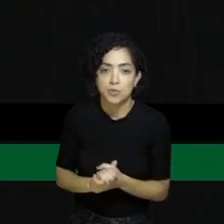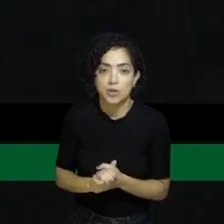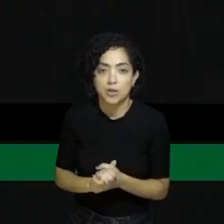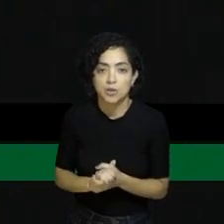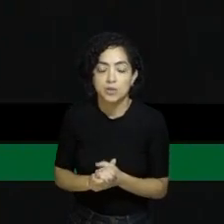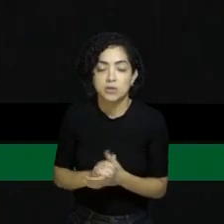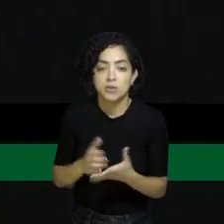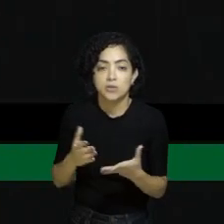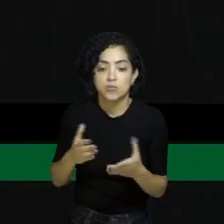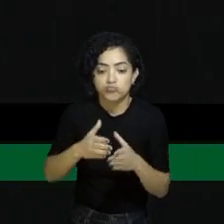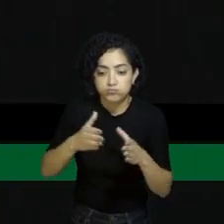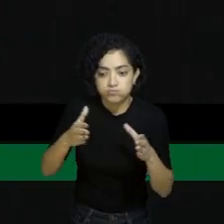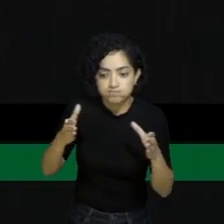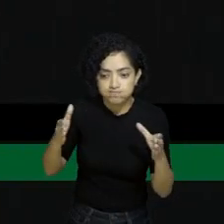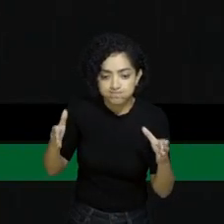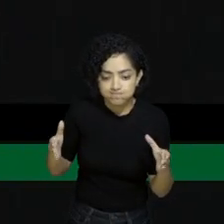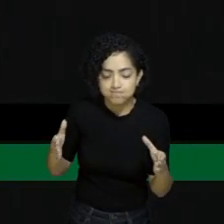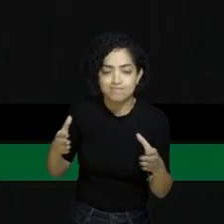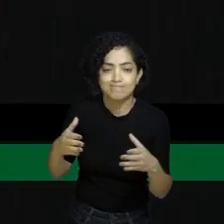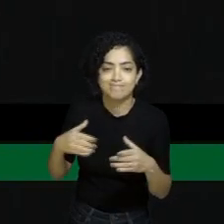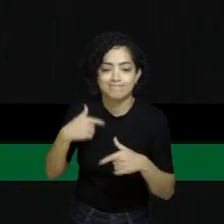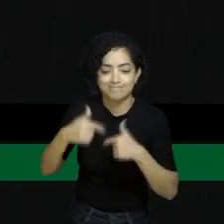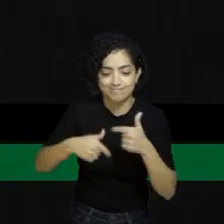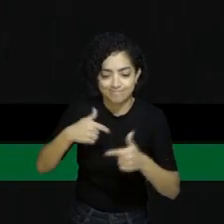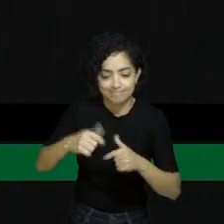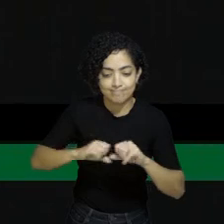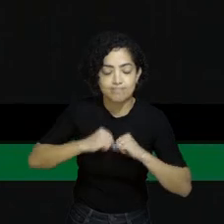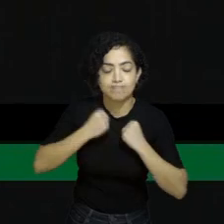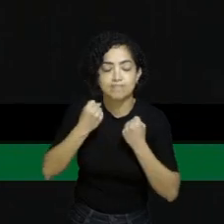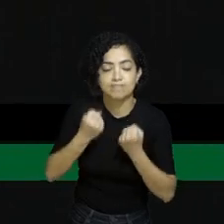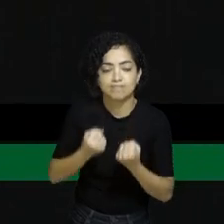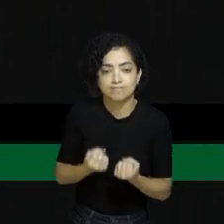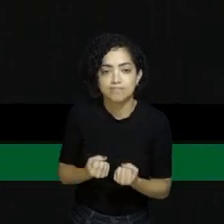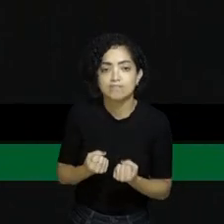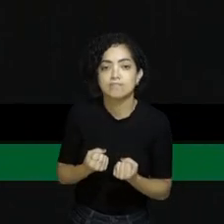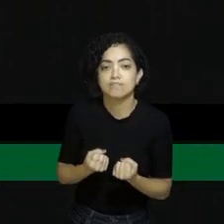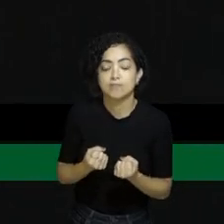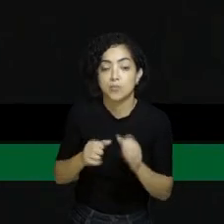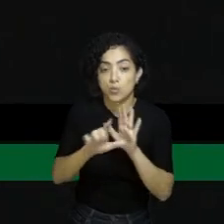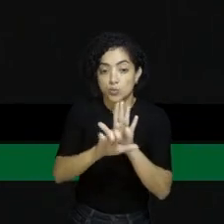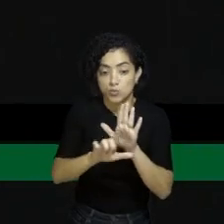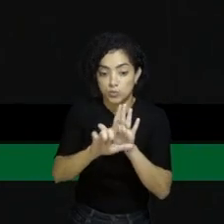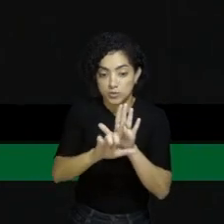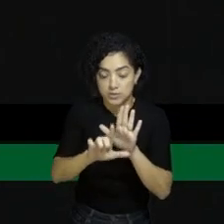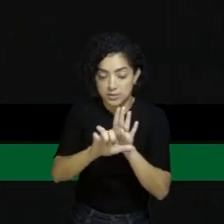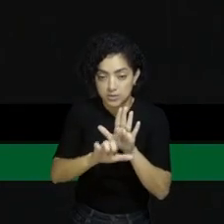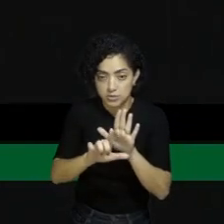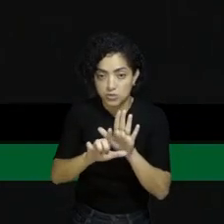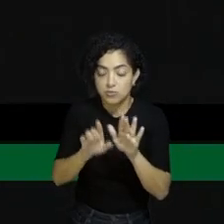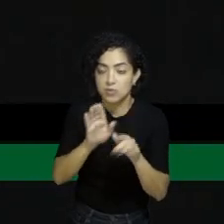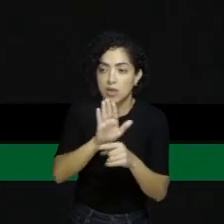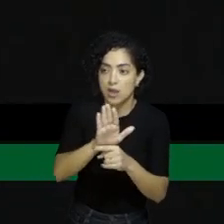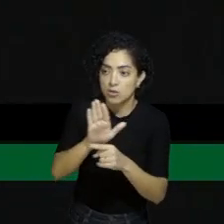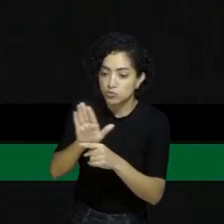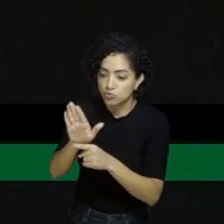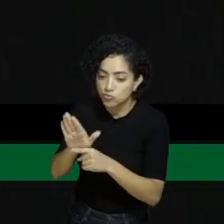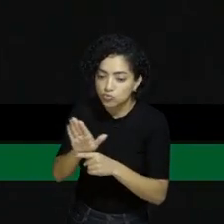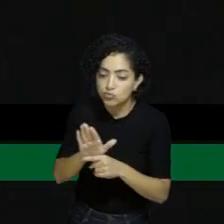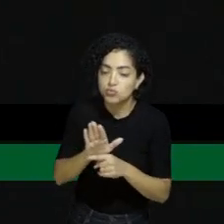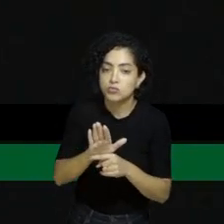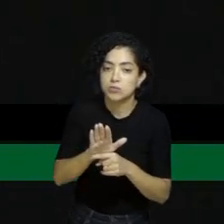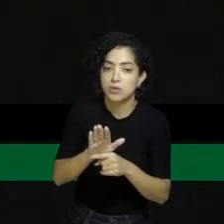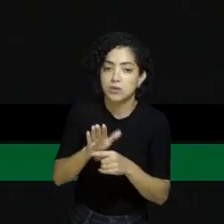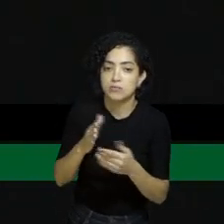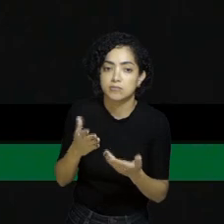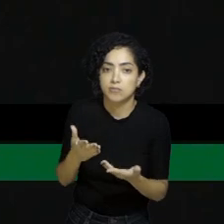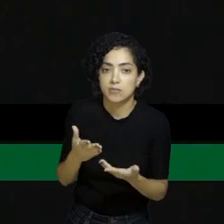tamanho que é a nossa predisposição ao trabalho, do quanto o legislativo catarinense ajuda com que esse Estado funcione.